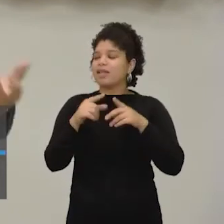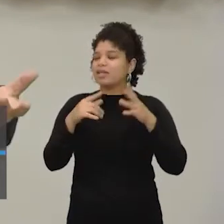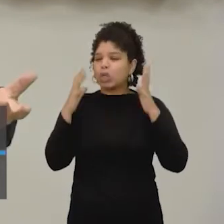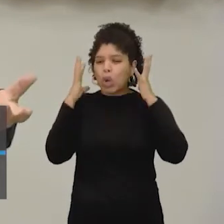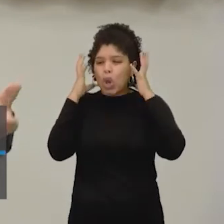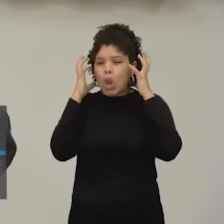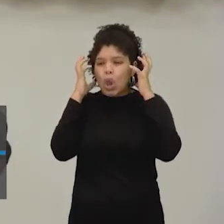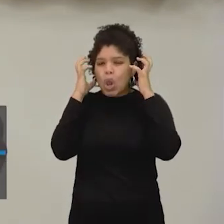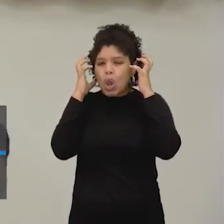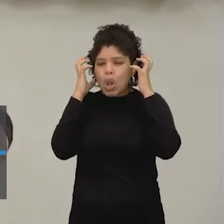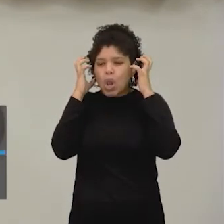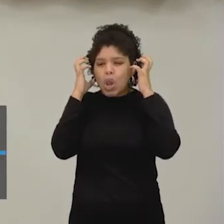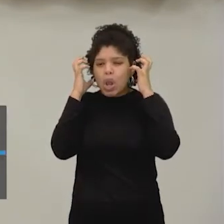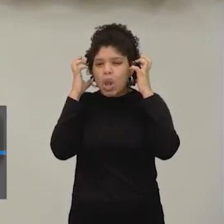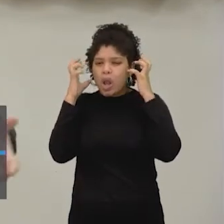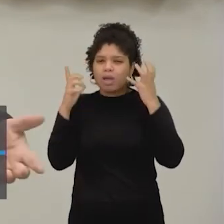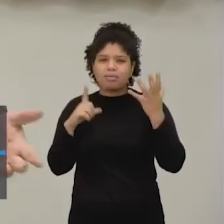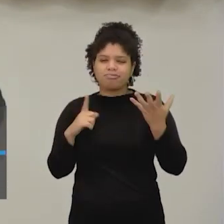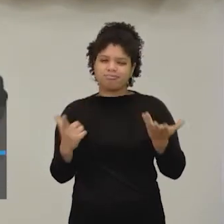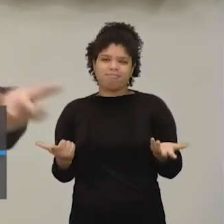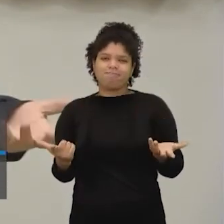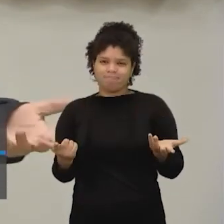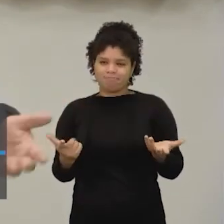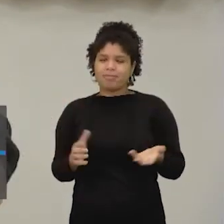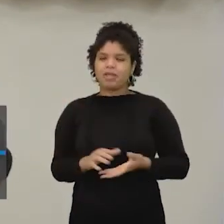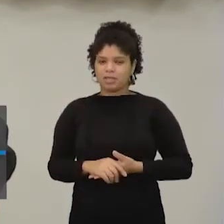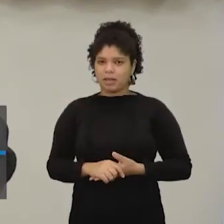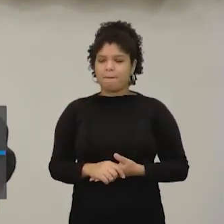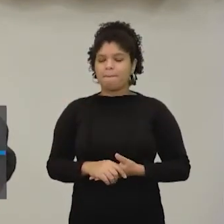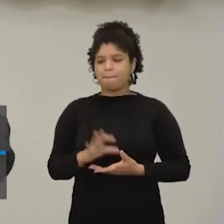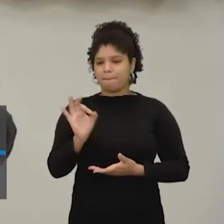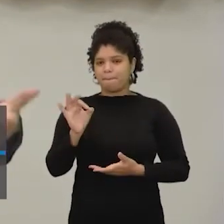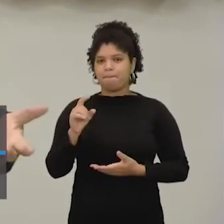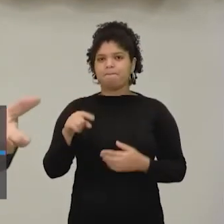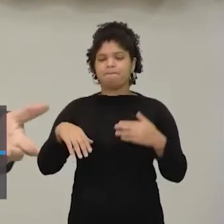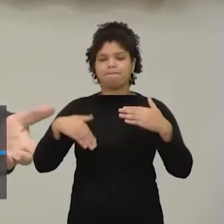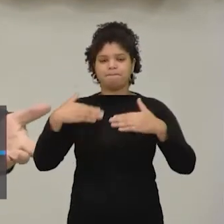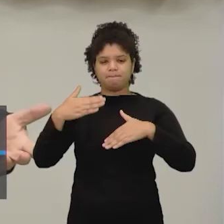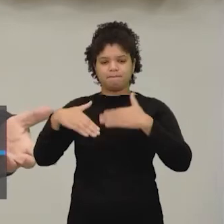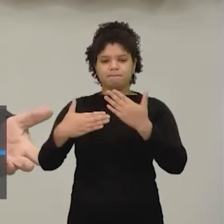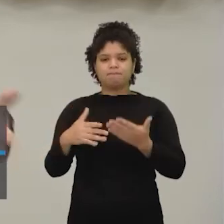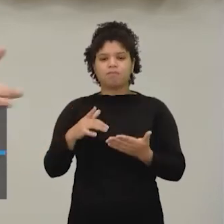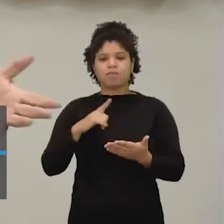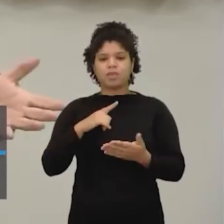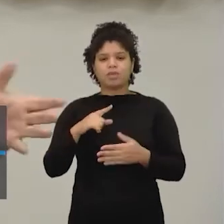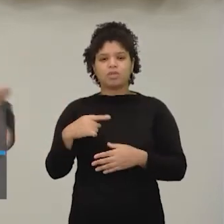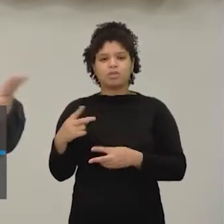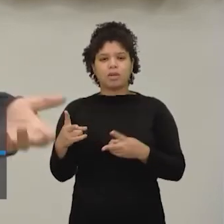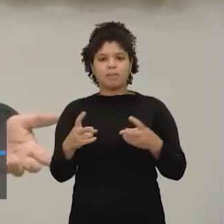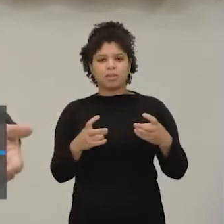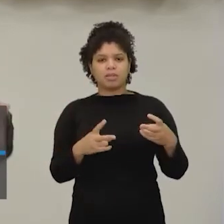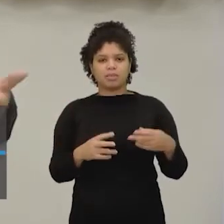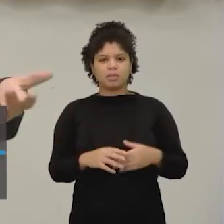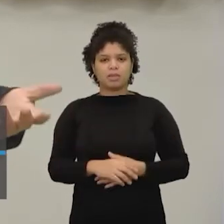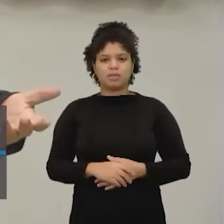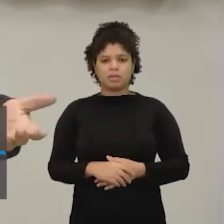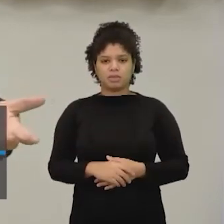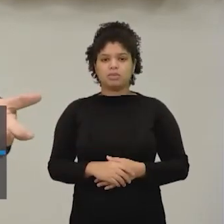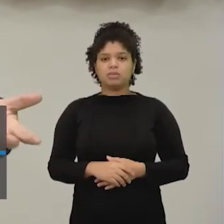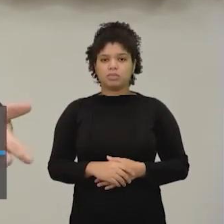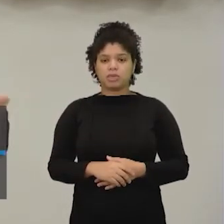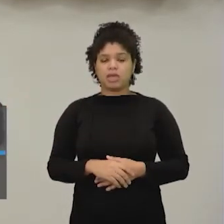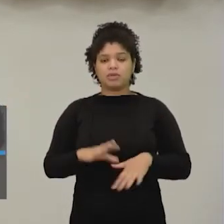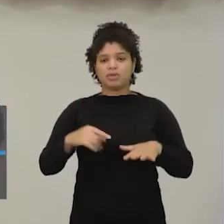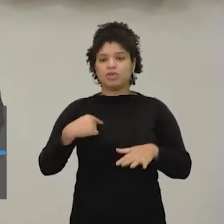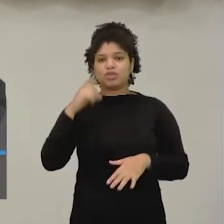acaba ressecando mais. Então, aí, realmente, foi um processo químico que fez a gente perceber o shampoo. Assim, não? E a gente ainda nem